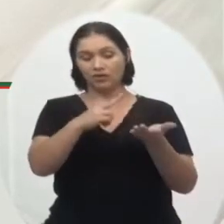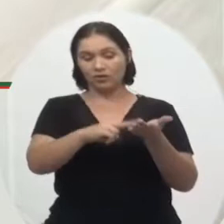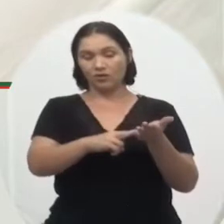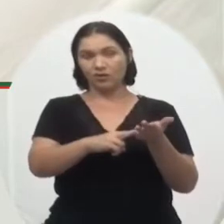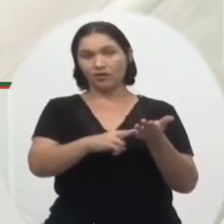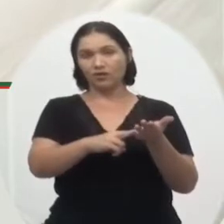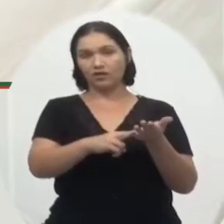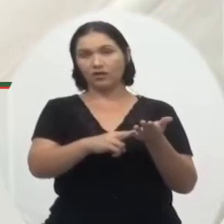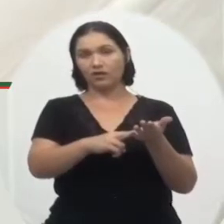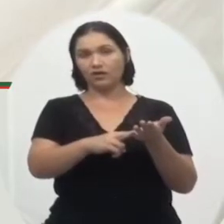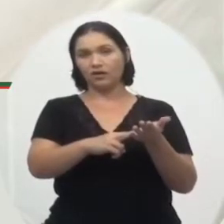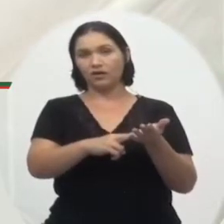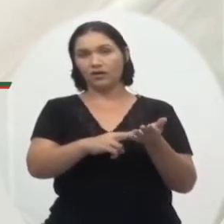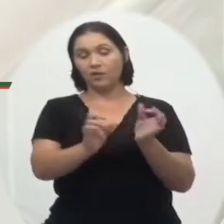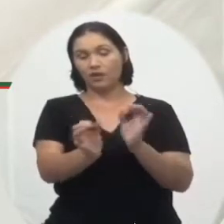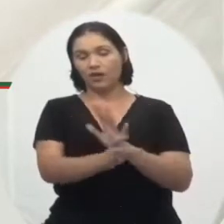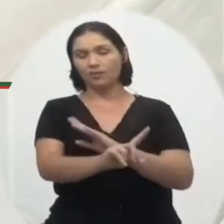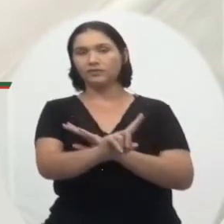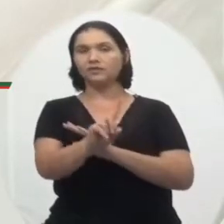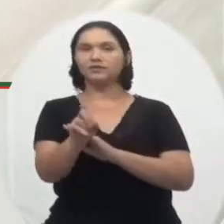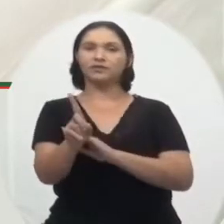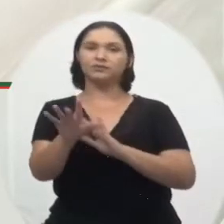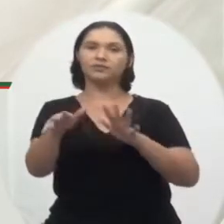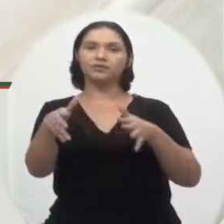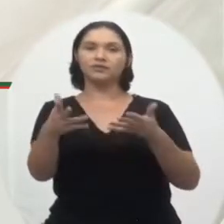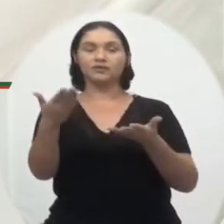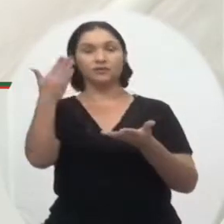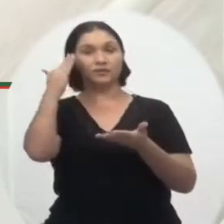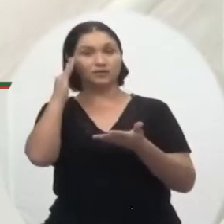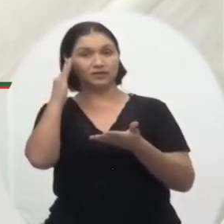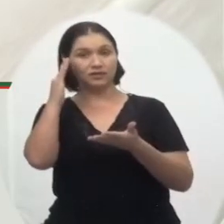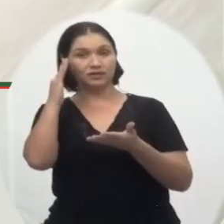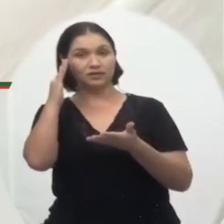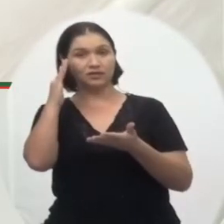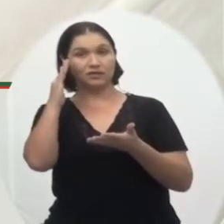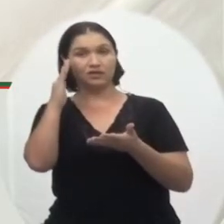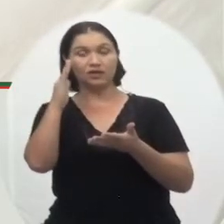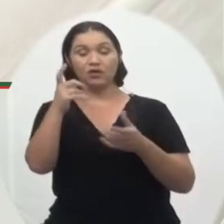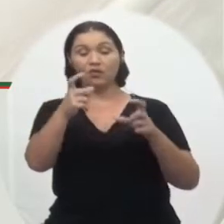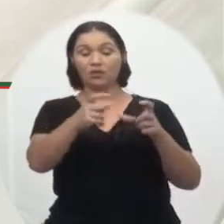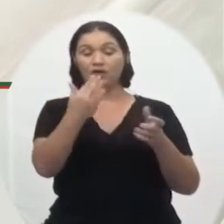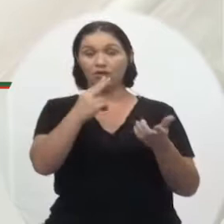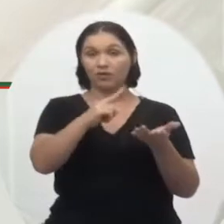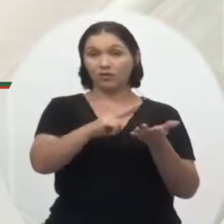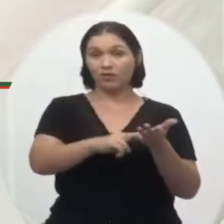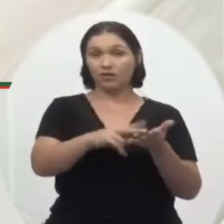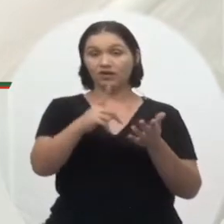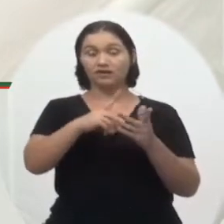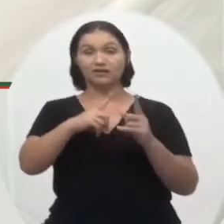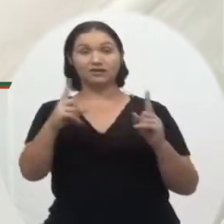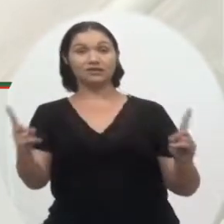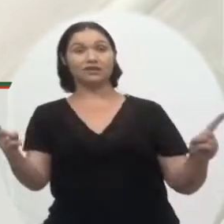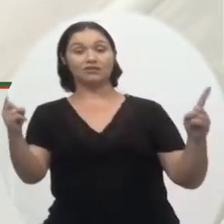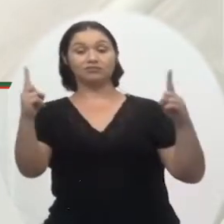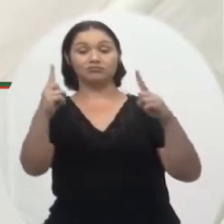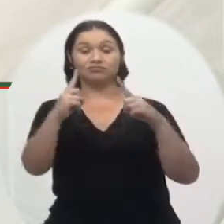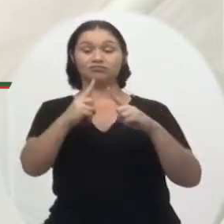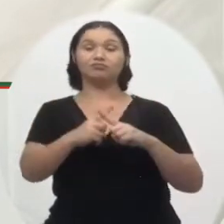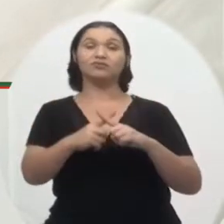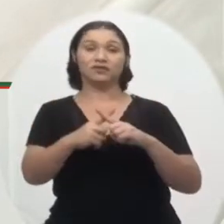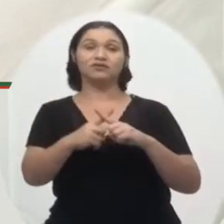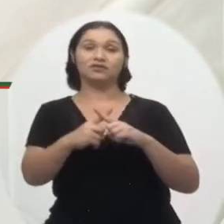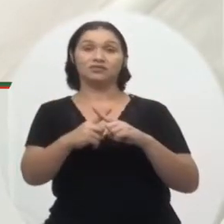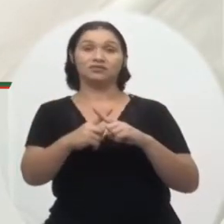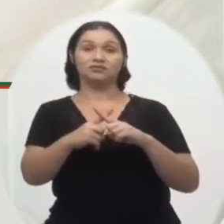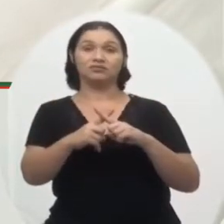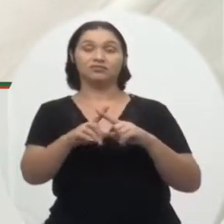da empresa, e o correio que está sobrevivendo à base de competição, concorrência no mercado de pequenas e médias